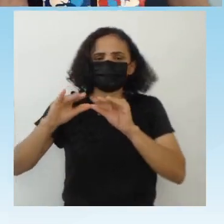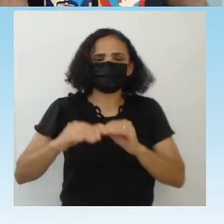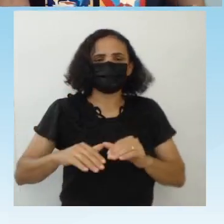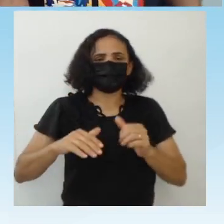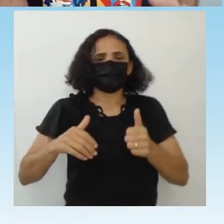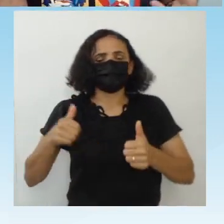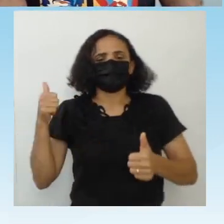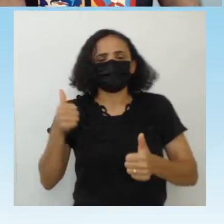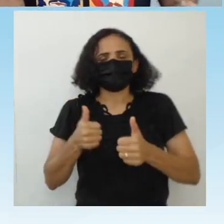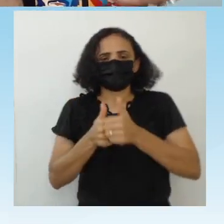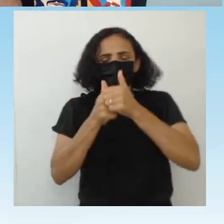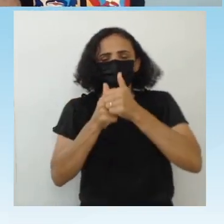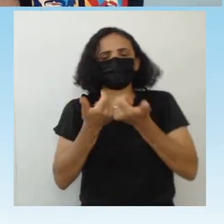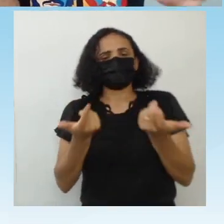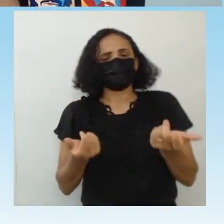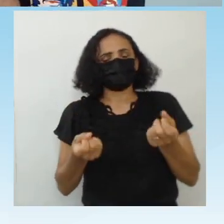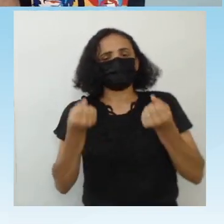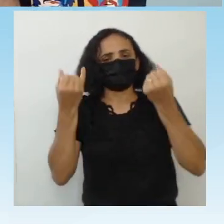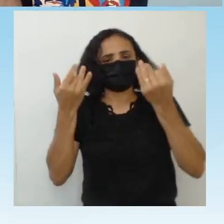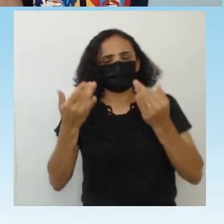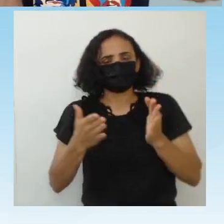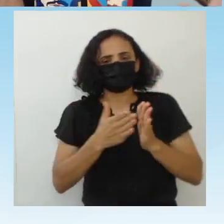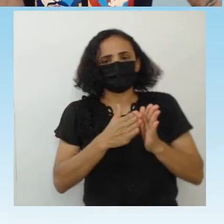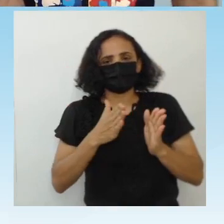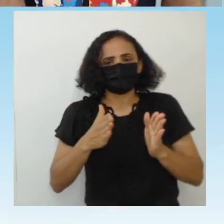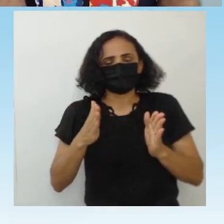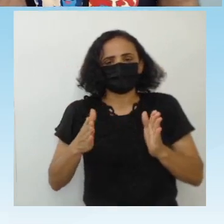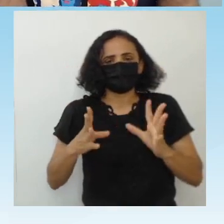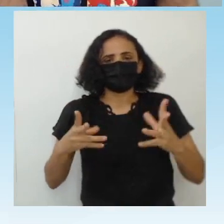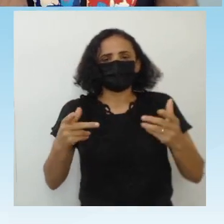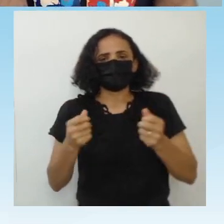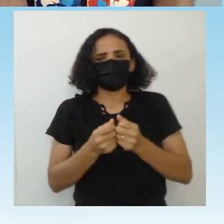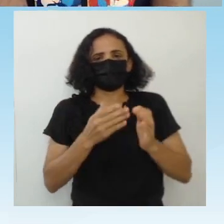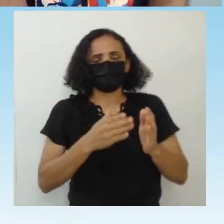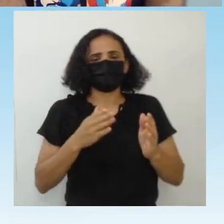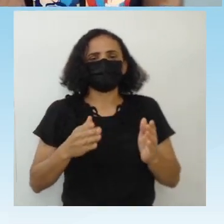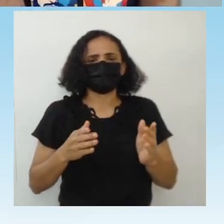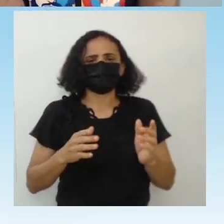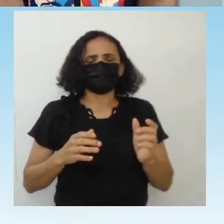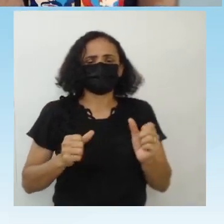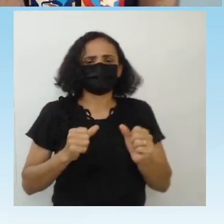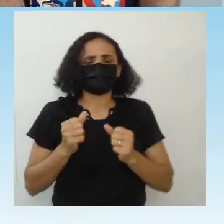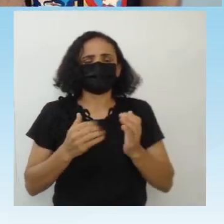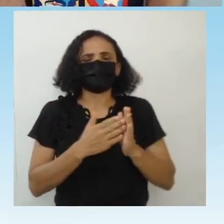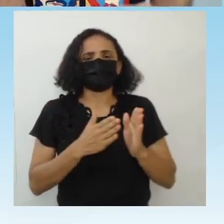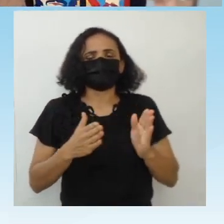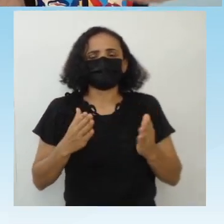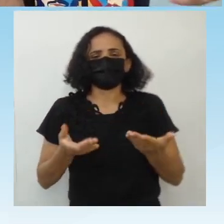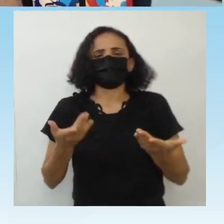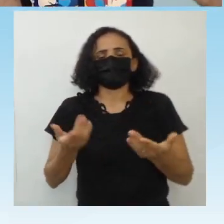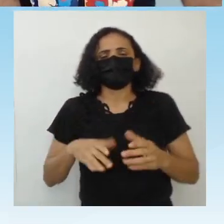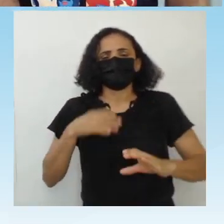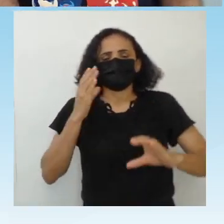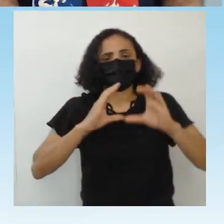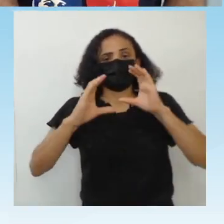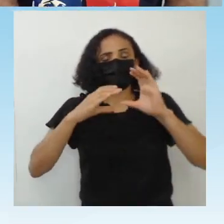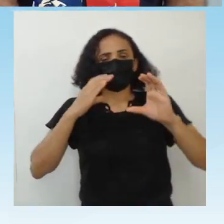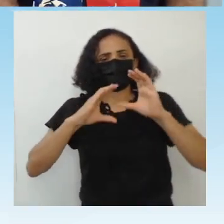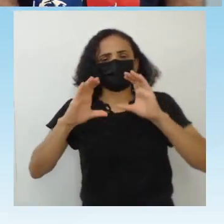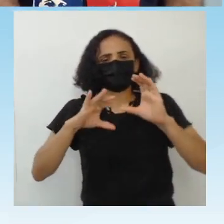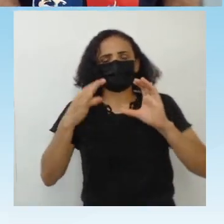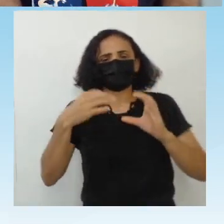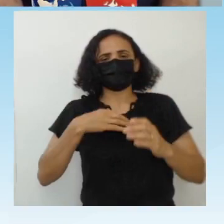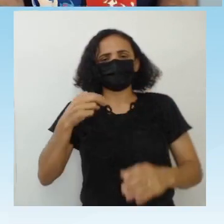companheiro, isso aí já é uma forma de trazer para a linguagem bem popular, né? Teu canto chega lá no fundo